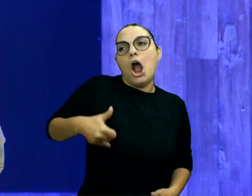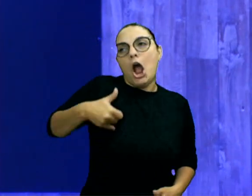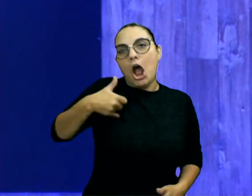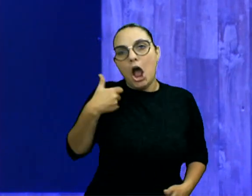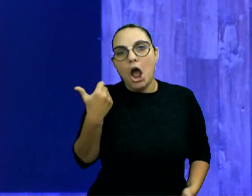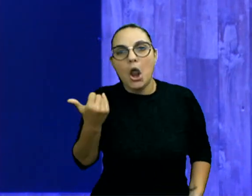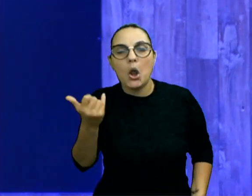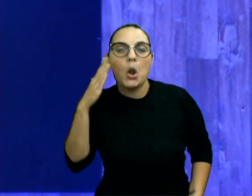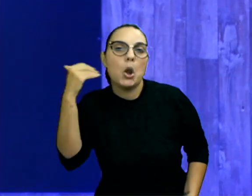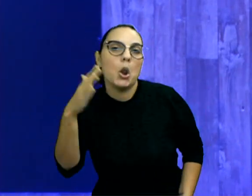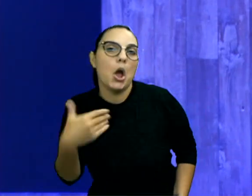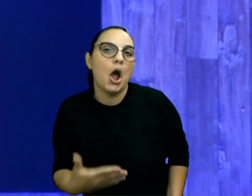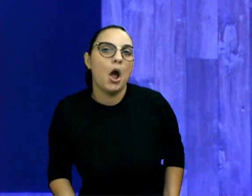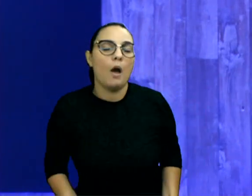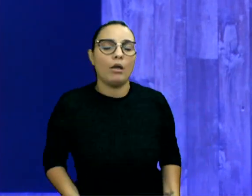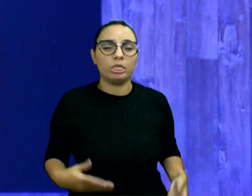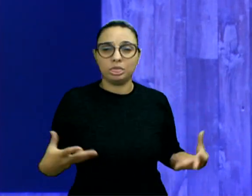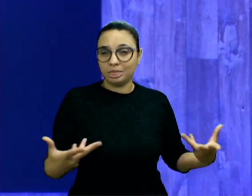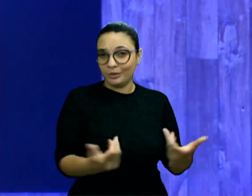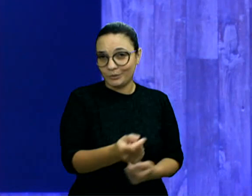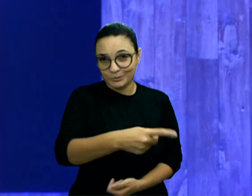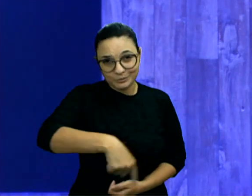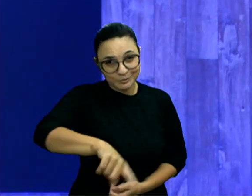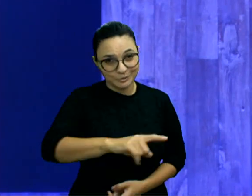sabe? Ser reconhecido.